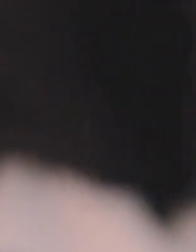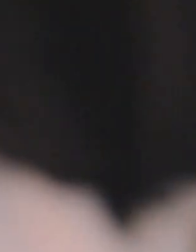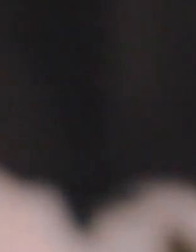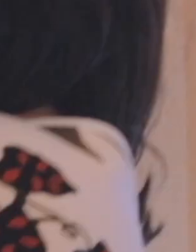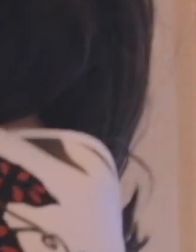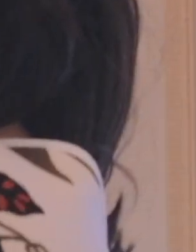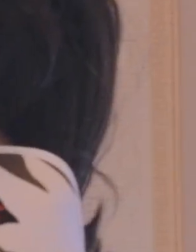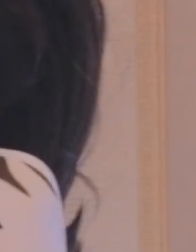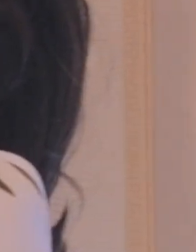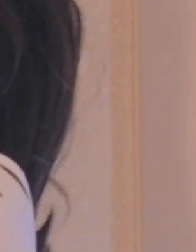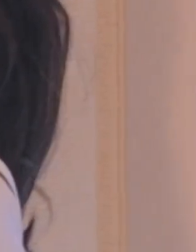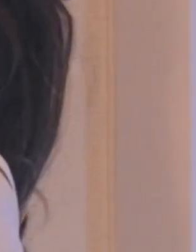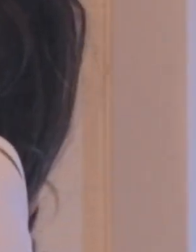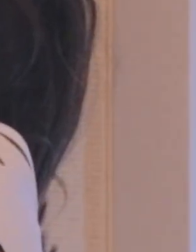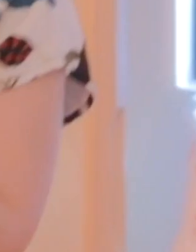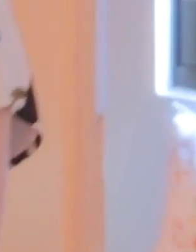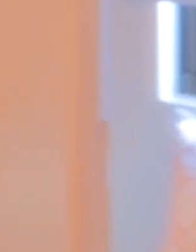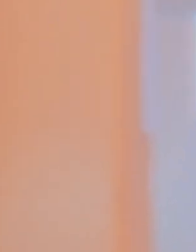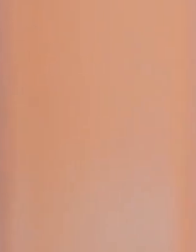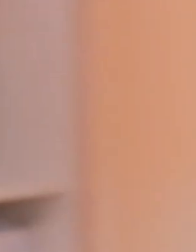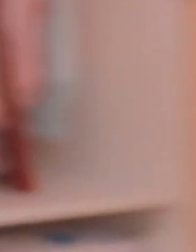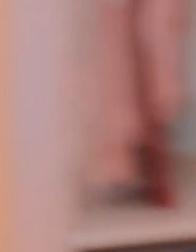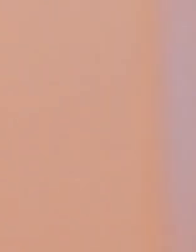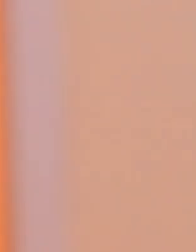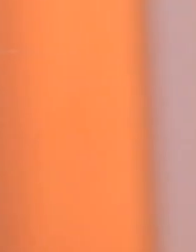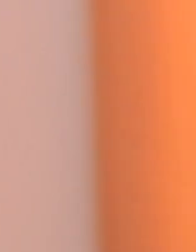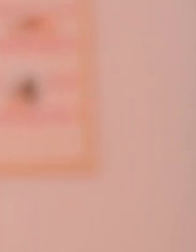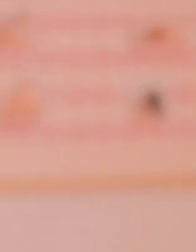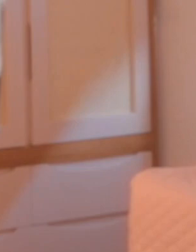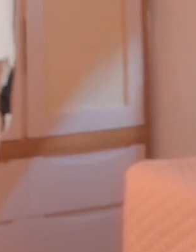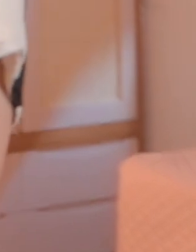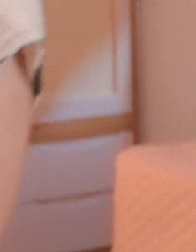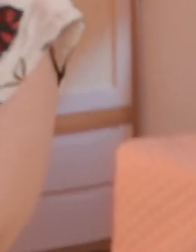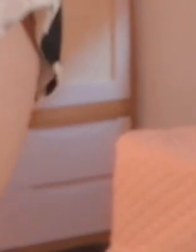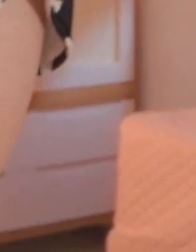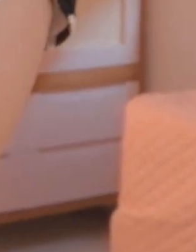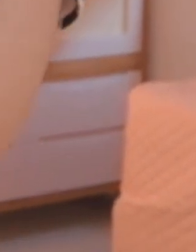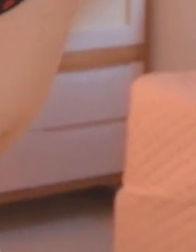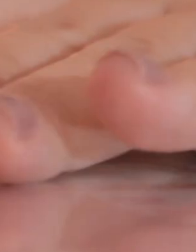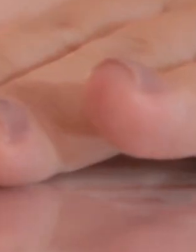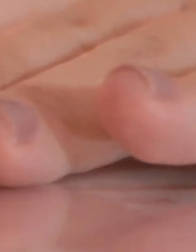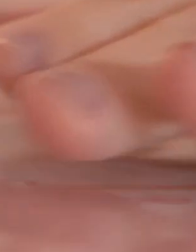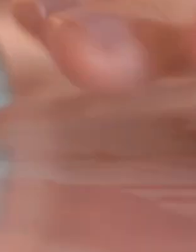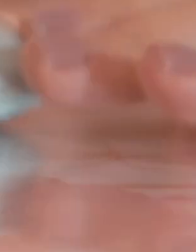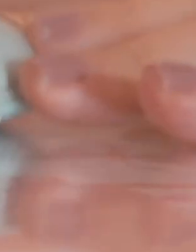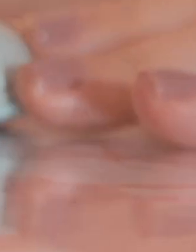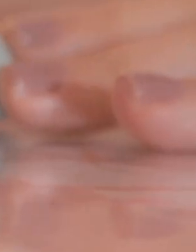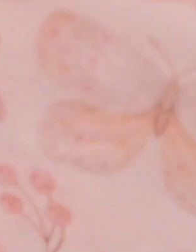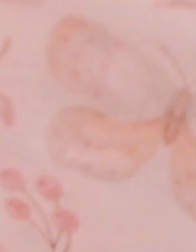A maternidade é transformadora e também desafiadora.